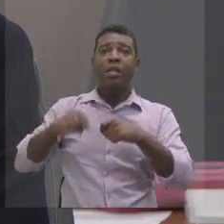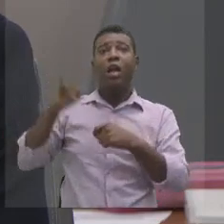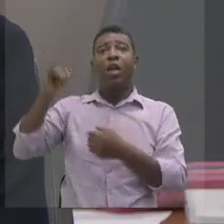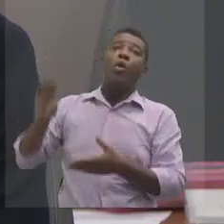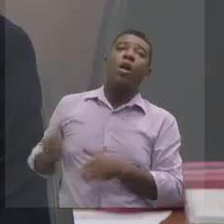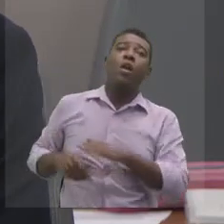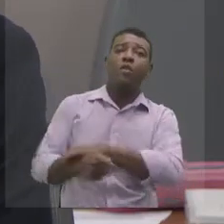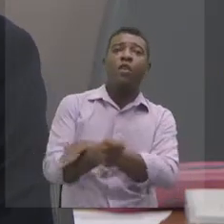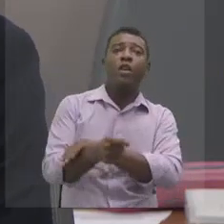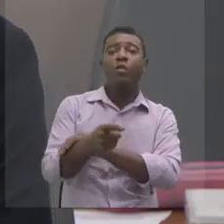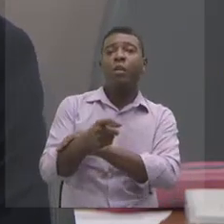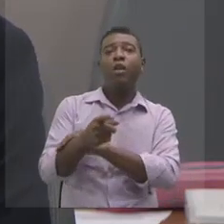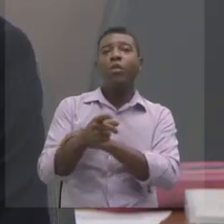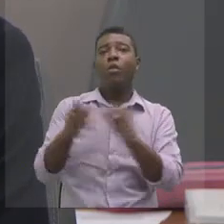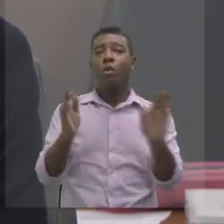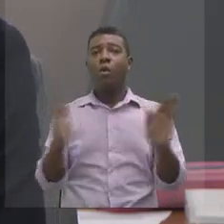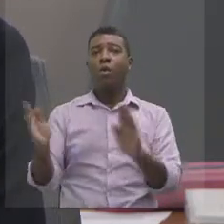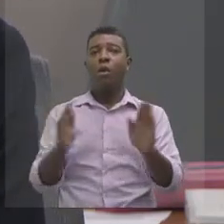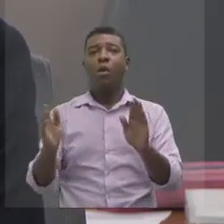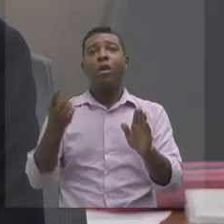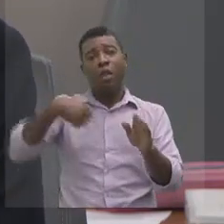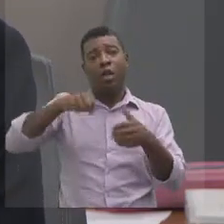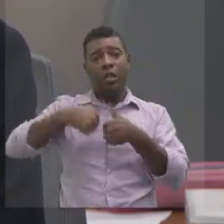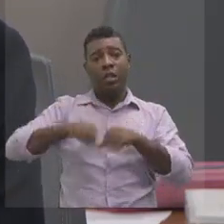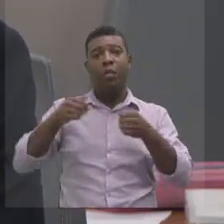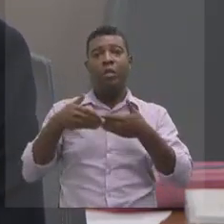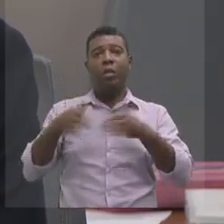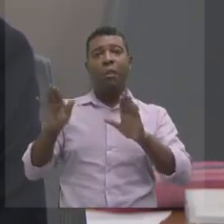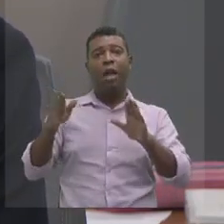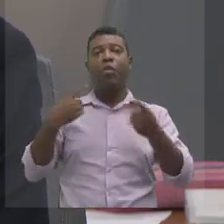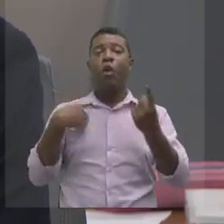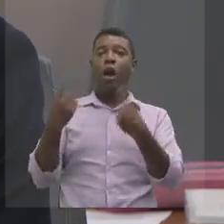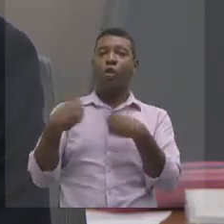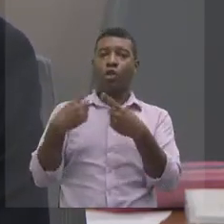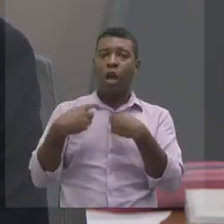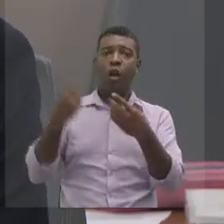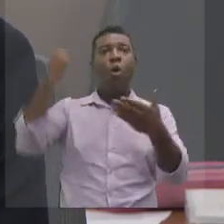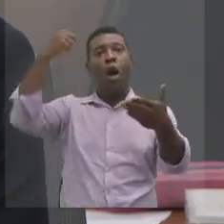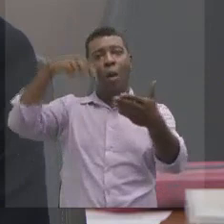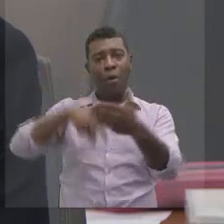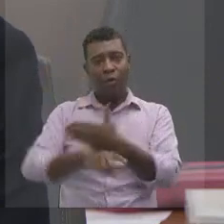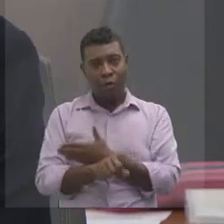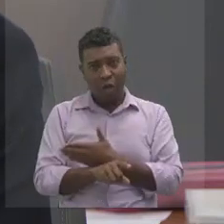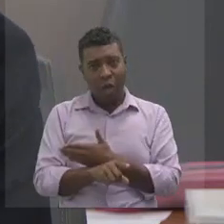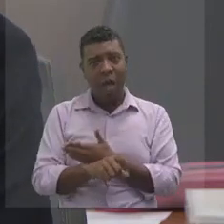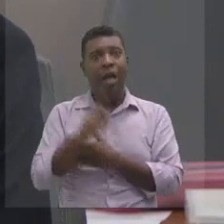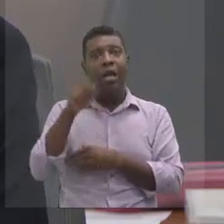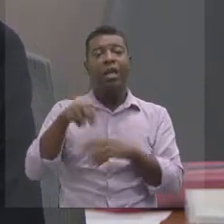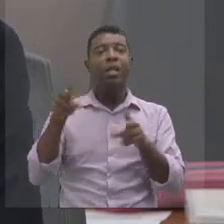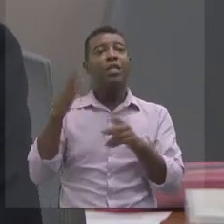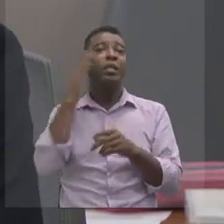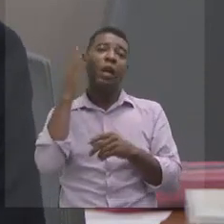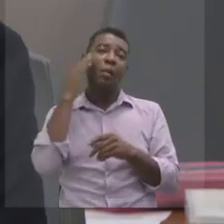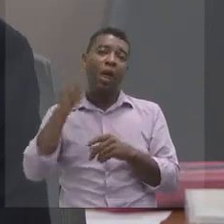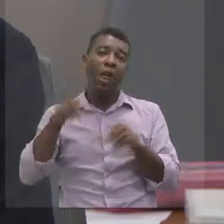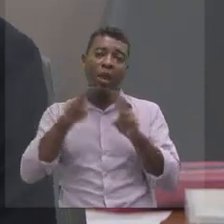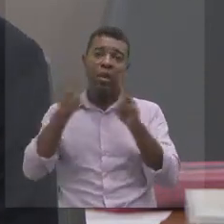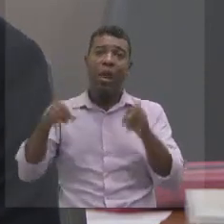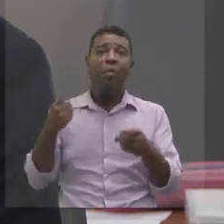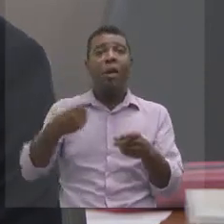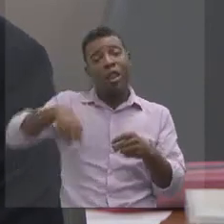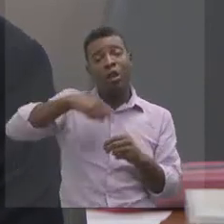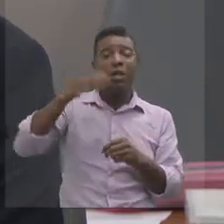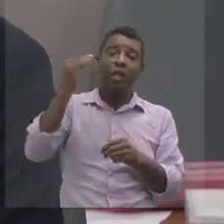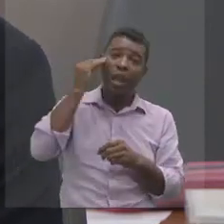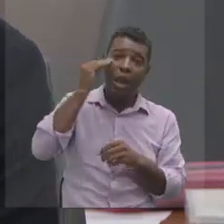da concessão mas a gente está sempre aberto ao diálogo é e aprofundar e sabemos que é um tema também né que por mais que a gente tenta ser mais didático ele tem a sua